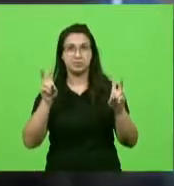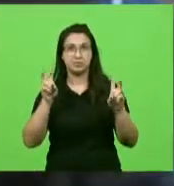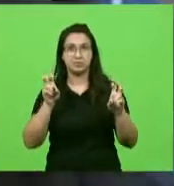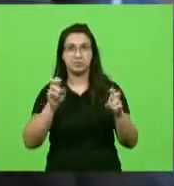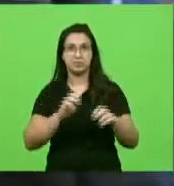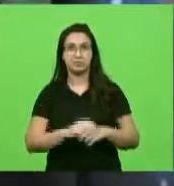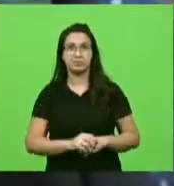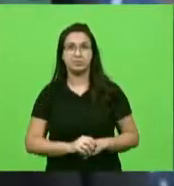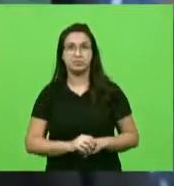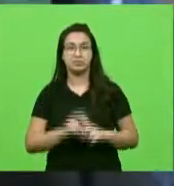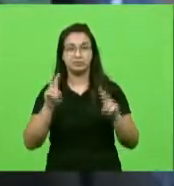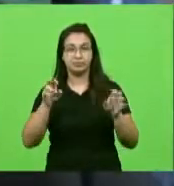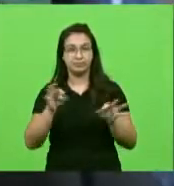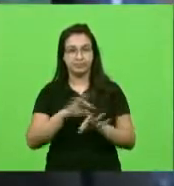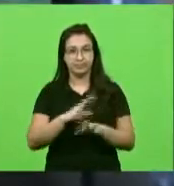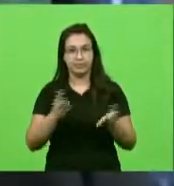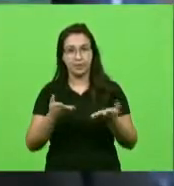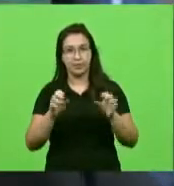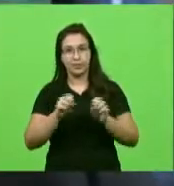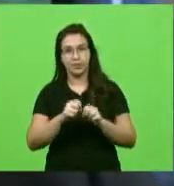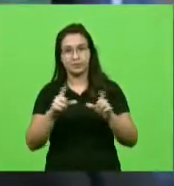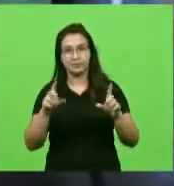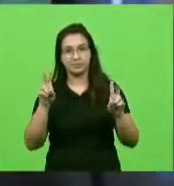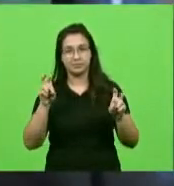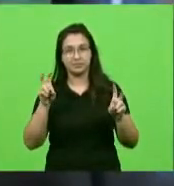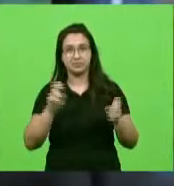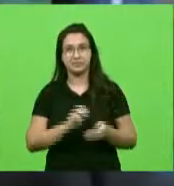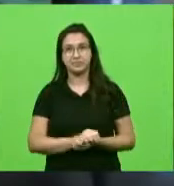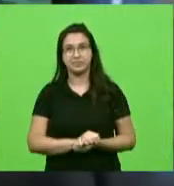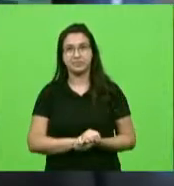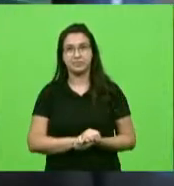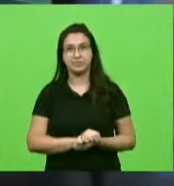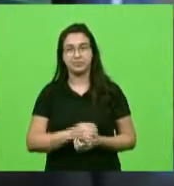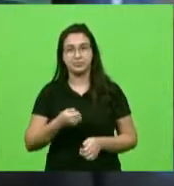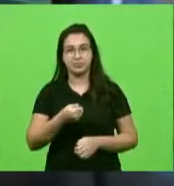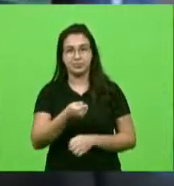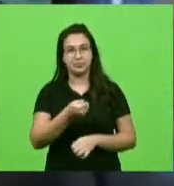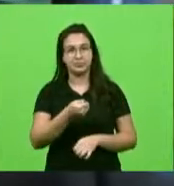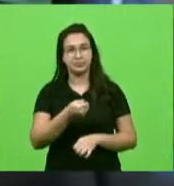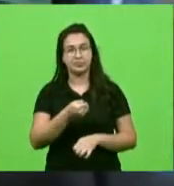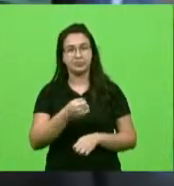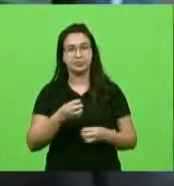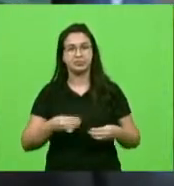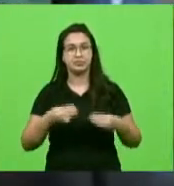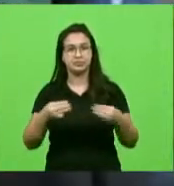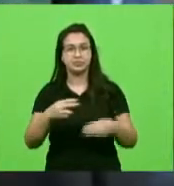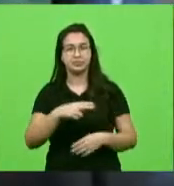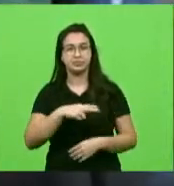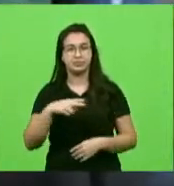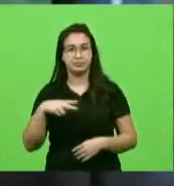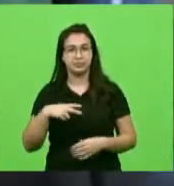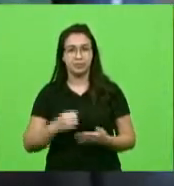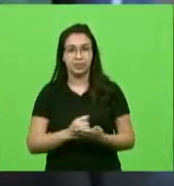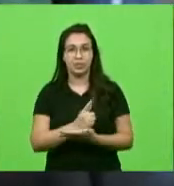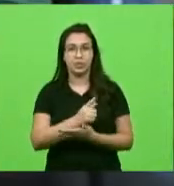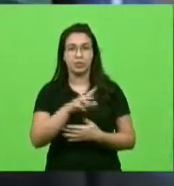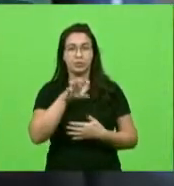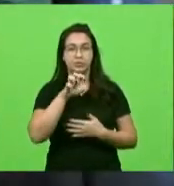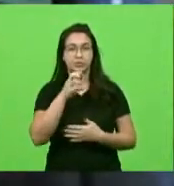fecho aspas e abro aspas. Senhor Procurador-Geral do Ministério Público, inclusive a compra dos respiradores no valor